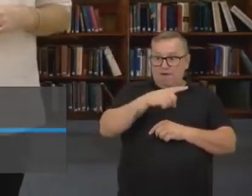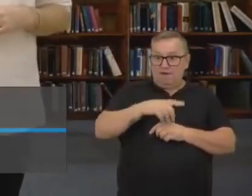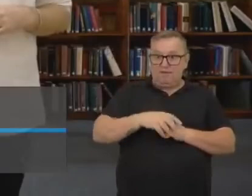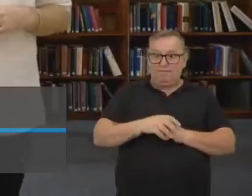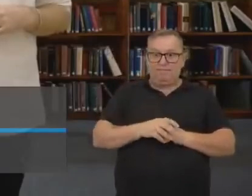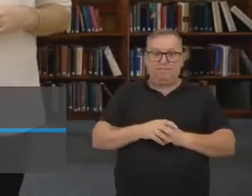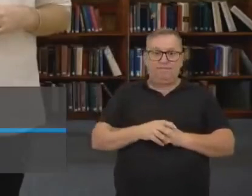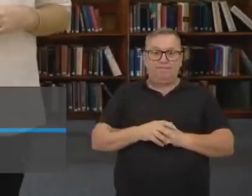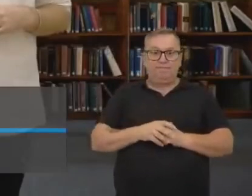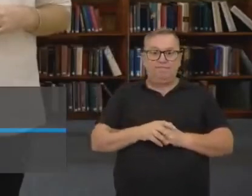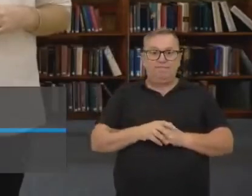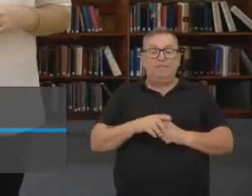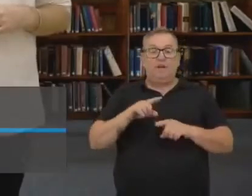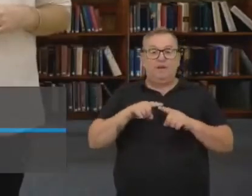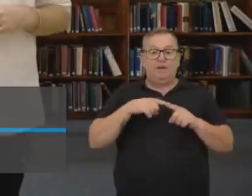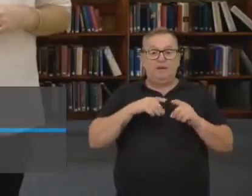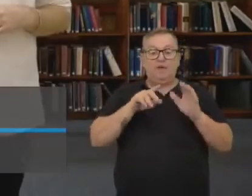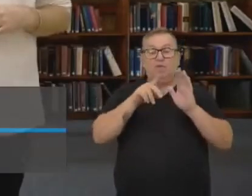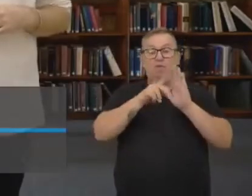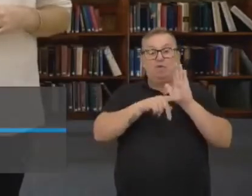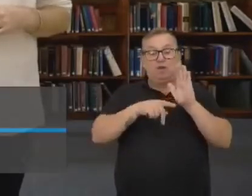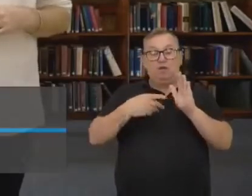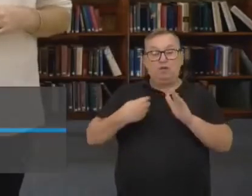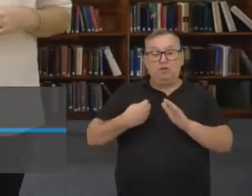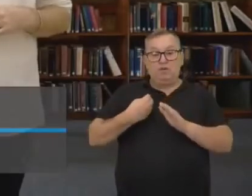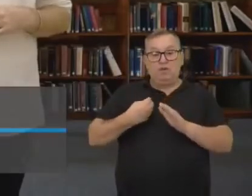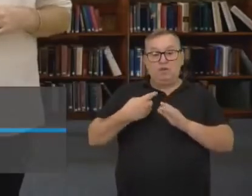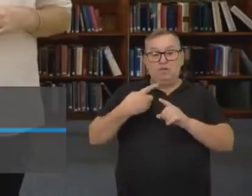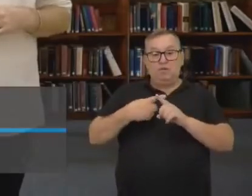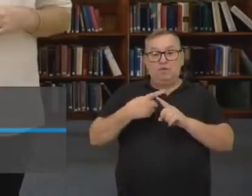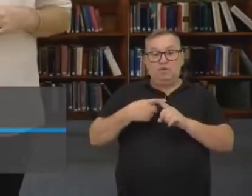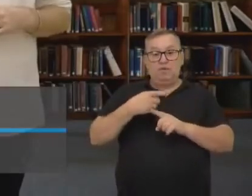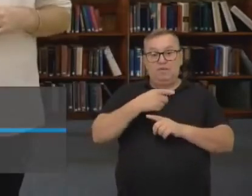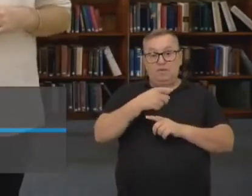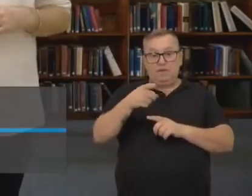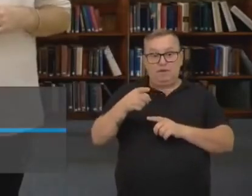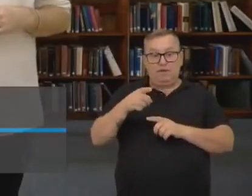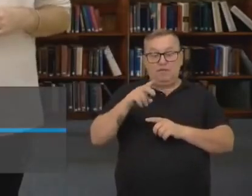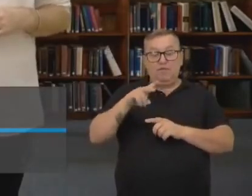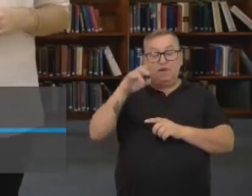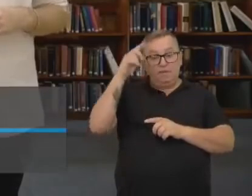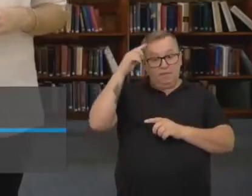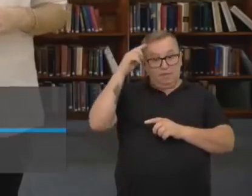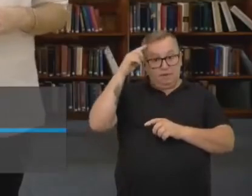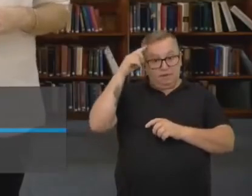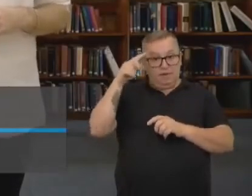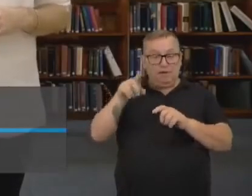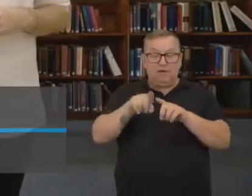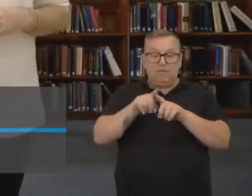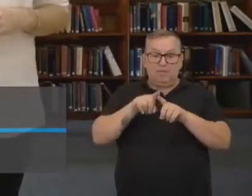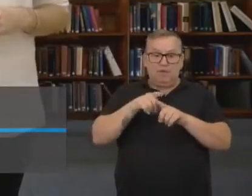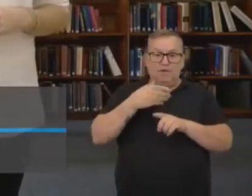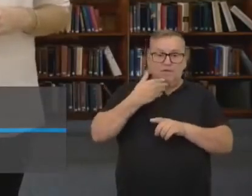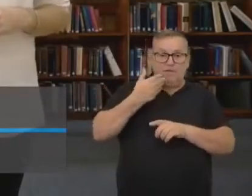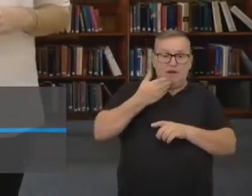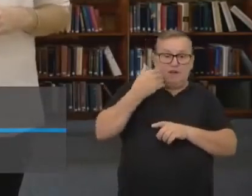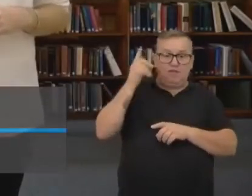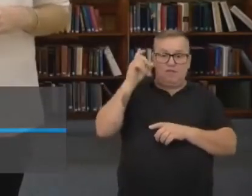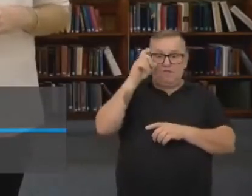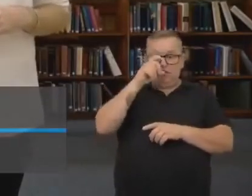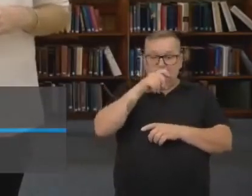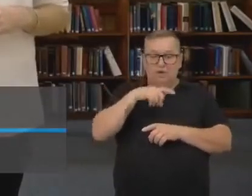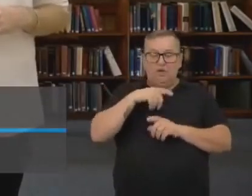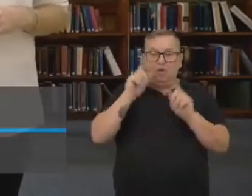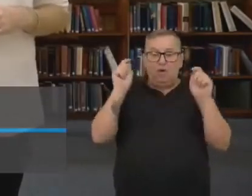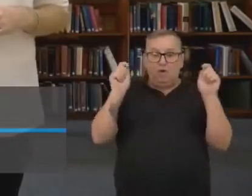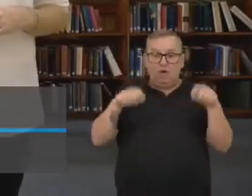isso. Isso tem tudo a ver com o projeto de vida. Por quê? Porque você vai pensar nas suas facilidades, suas dificuldades, as suas competências que você tem